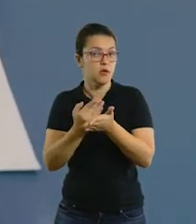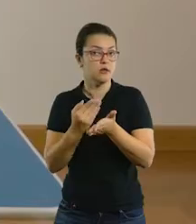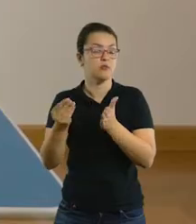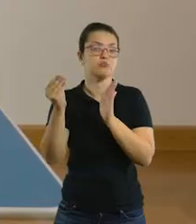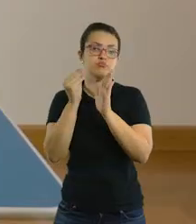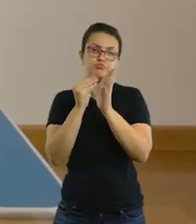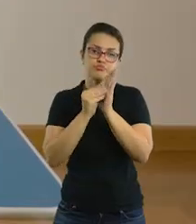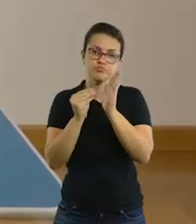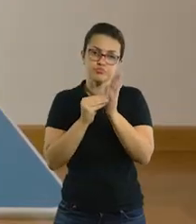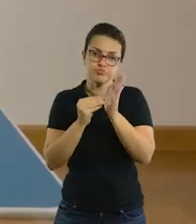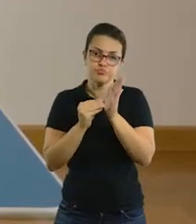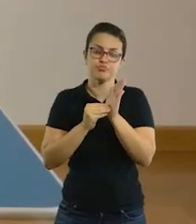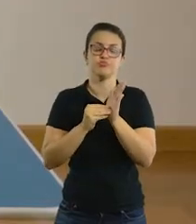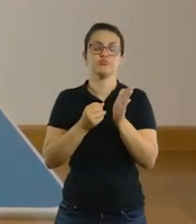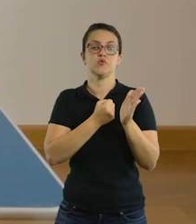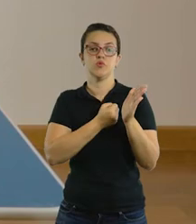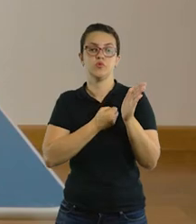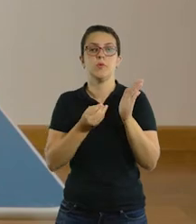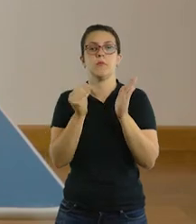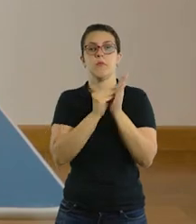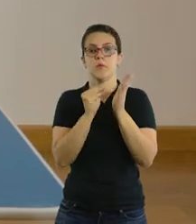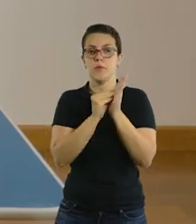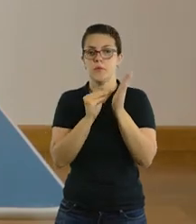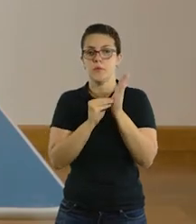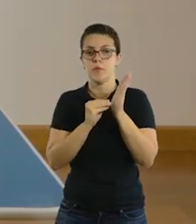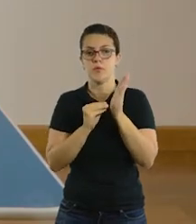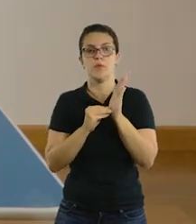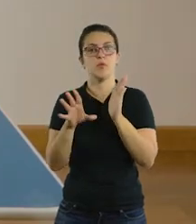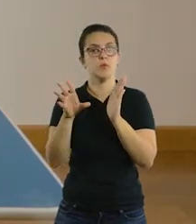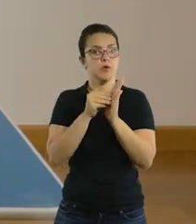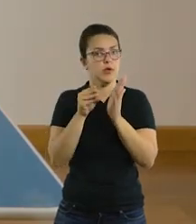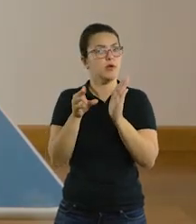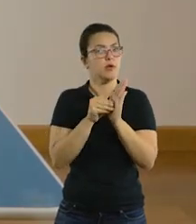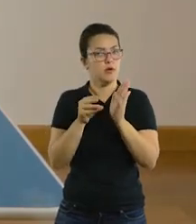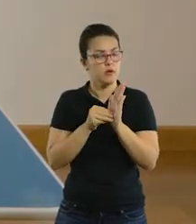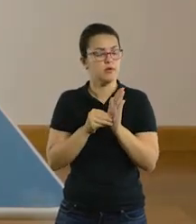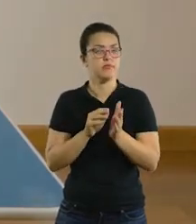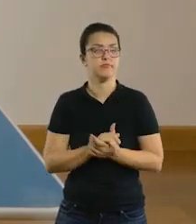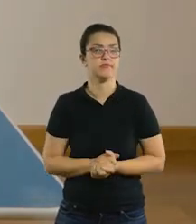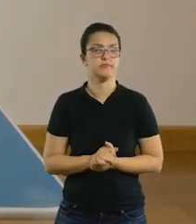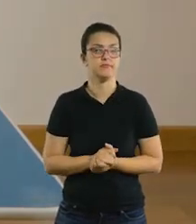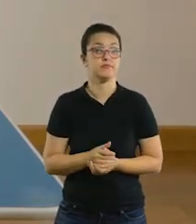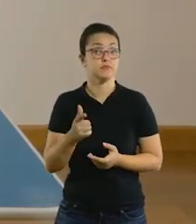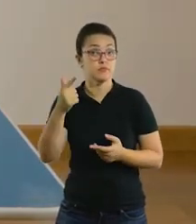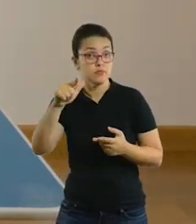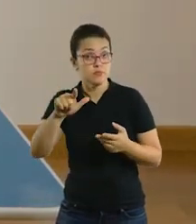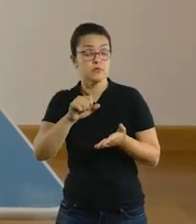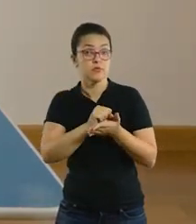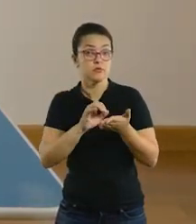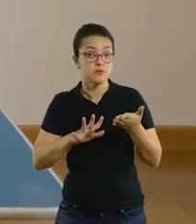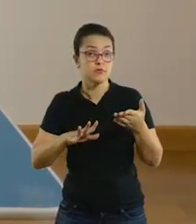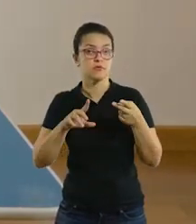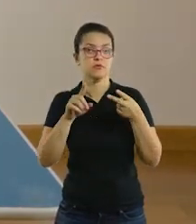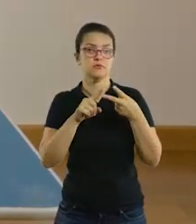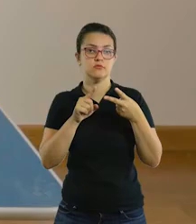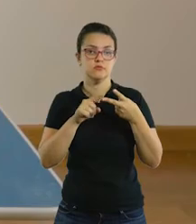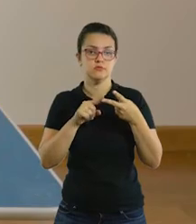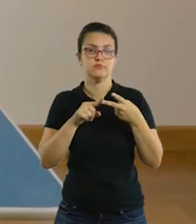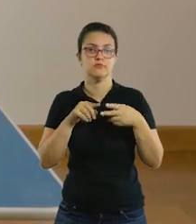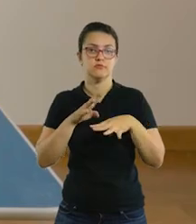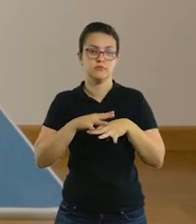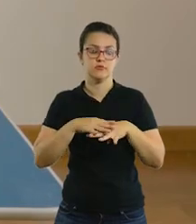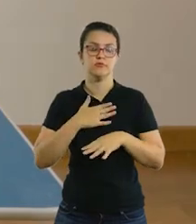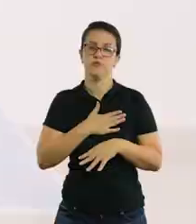no caderno, tá? Para ela fazer esses números no caderno. Tá bom, gente? Agora eu vou para uma outra atividade também de matemática que vocês vão